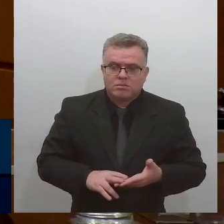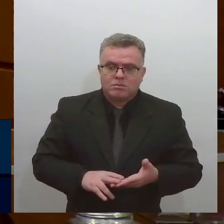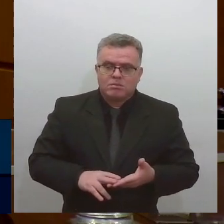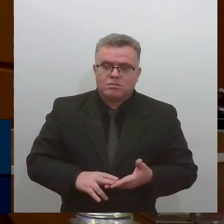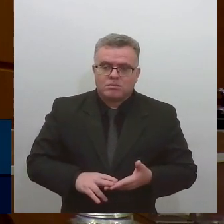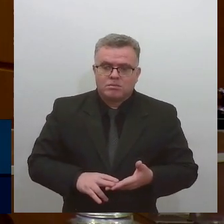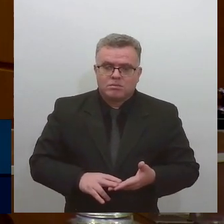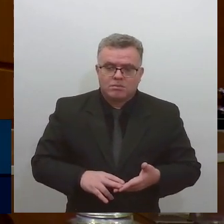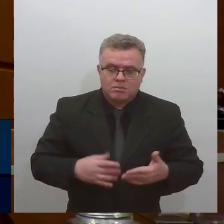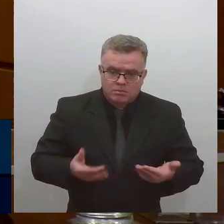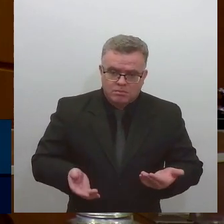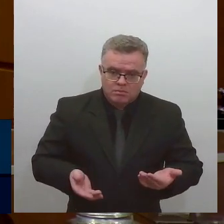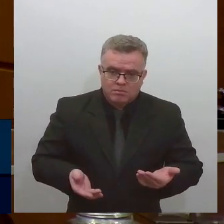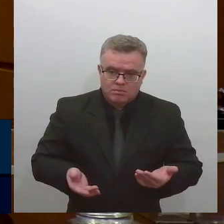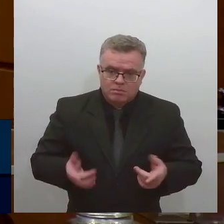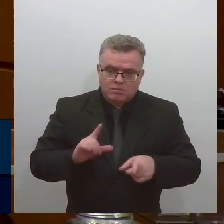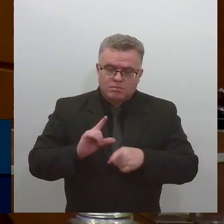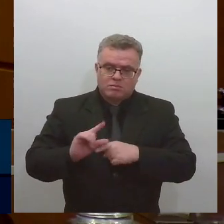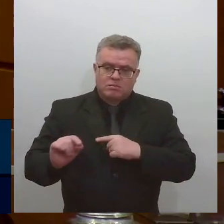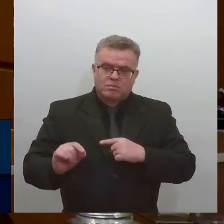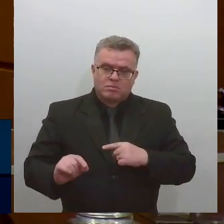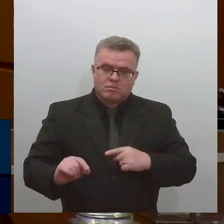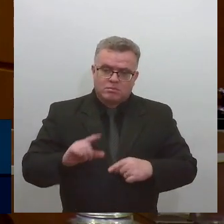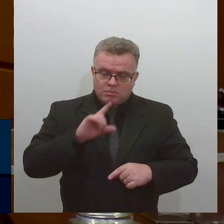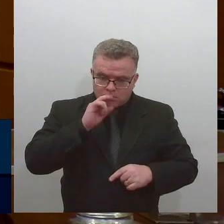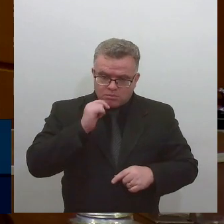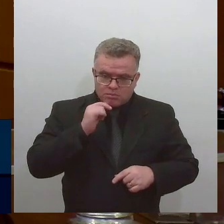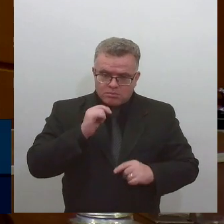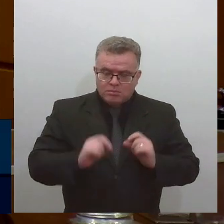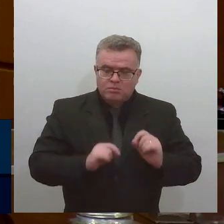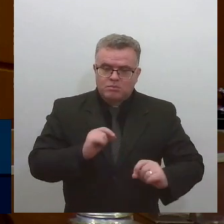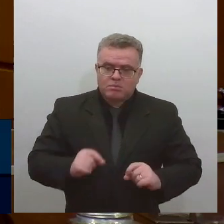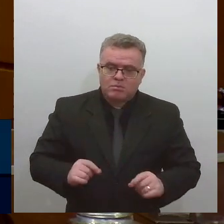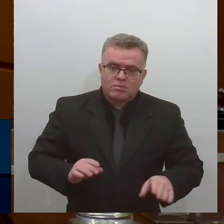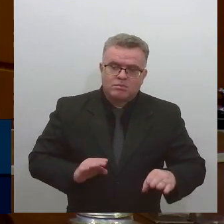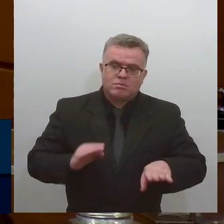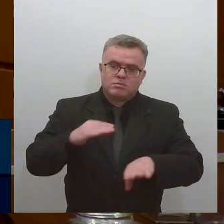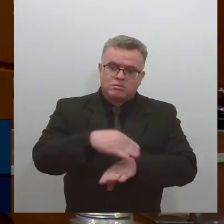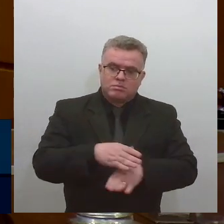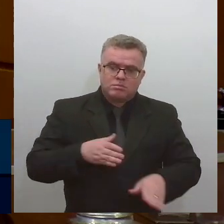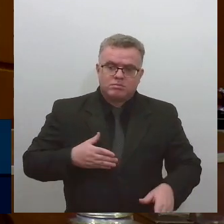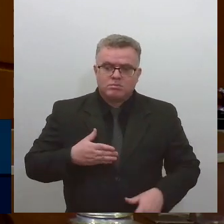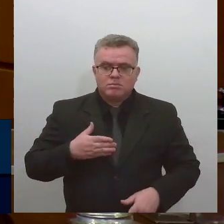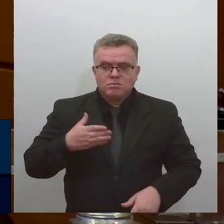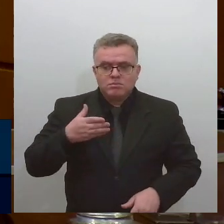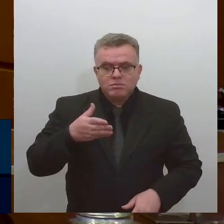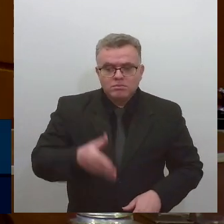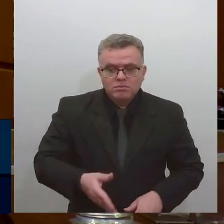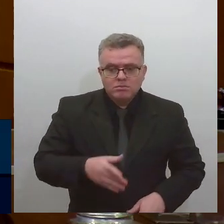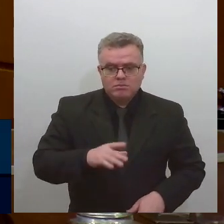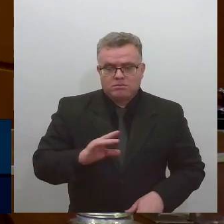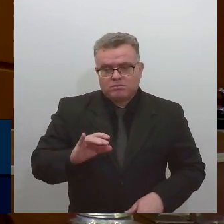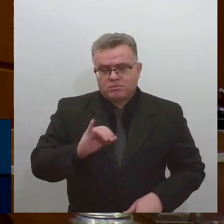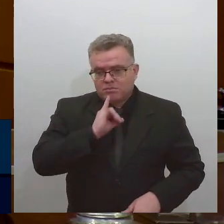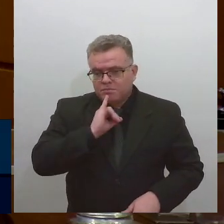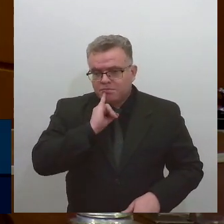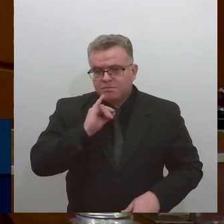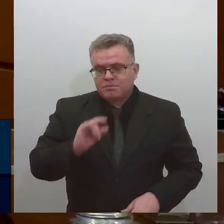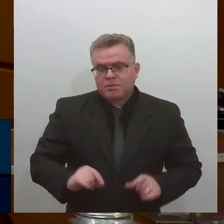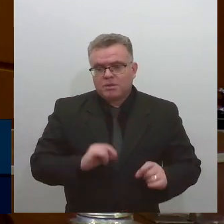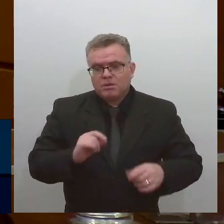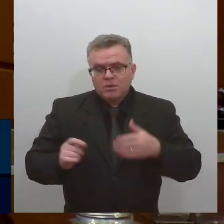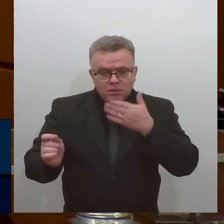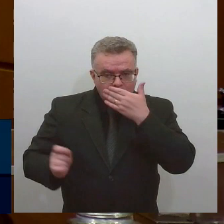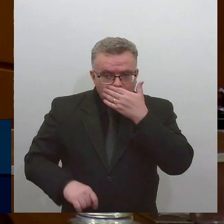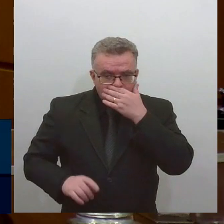do viaduto até a chegada em Itabaiana Aí sim aí é um projeto de duplicação